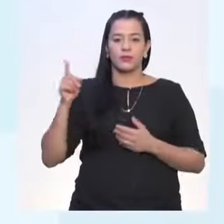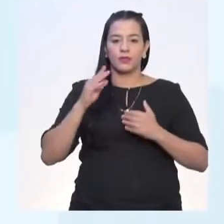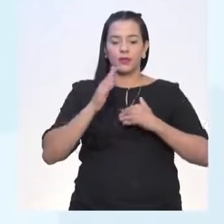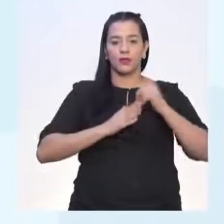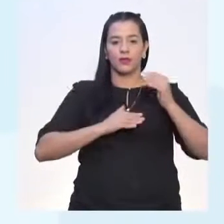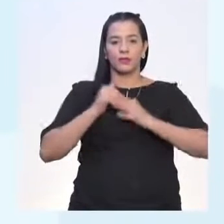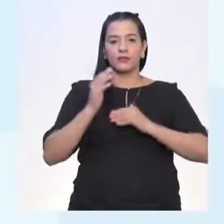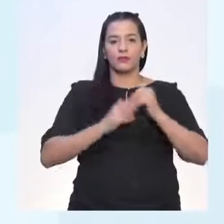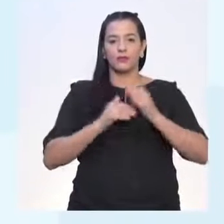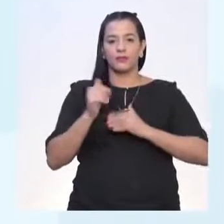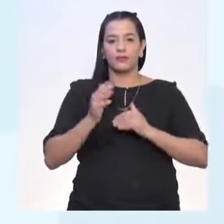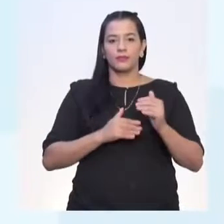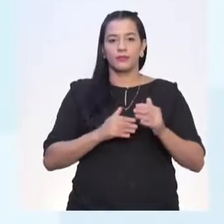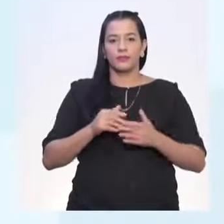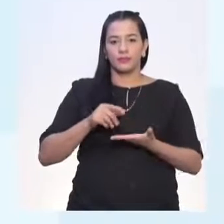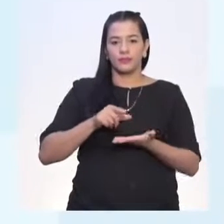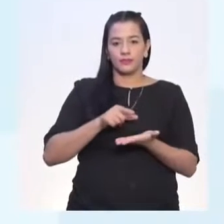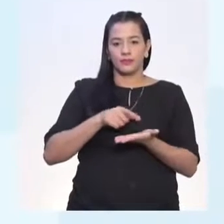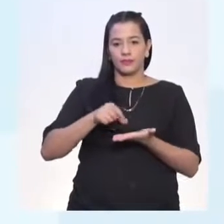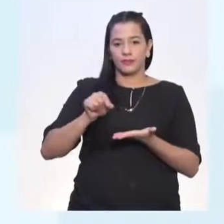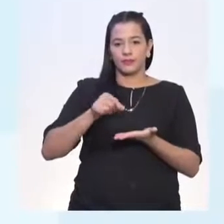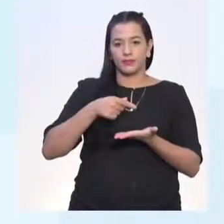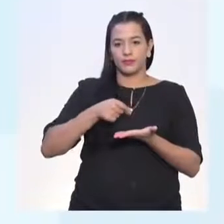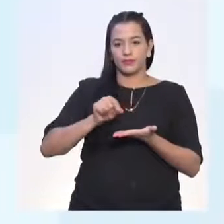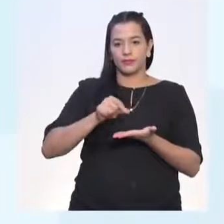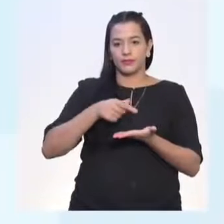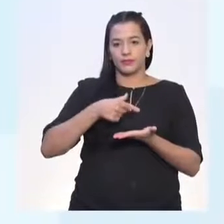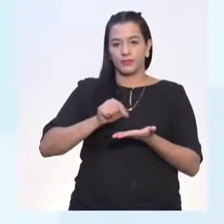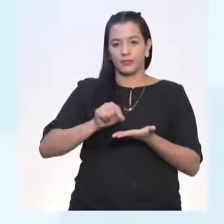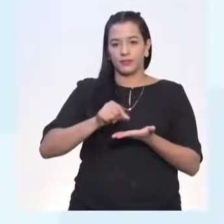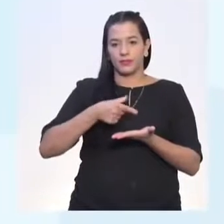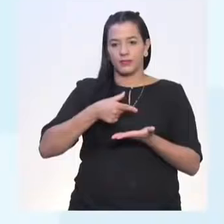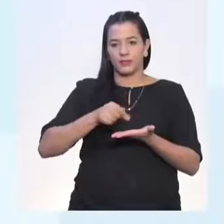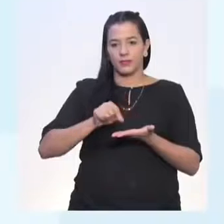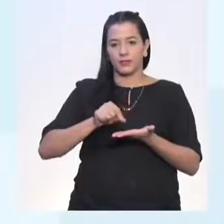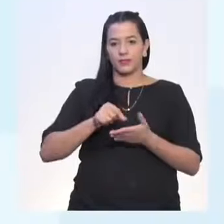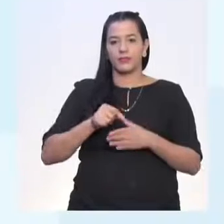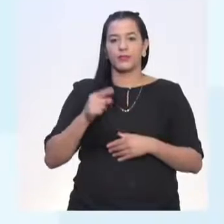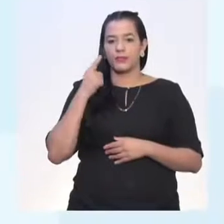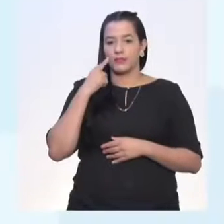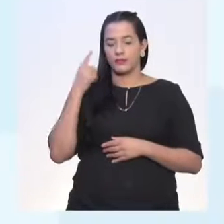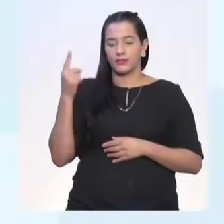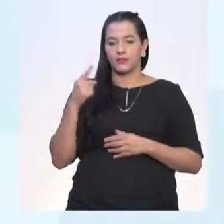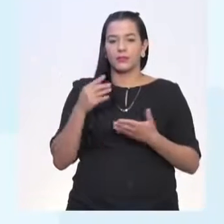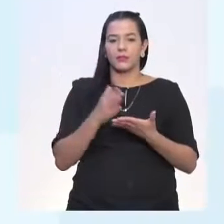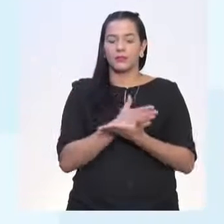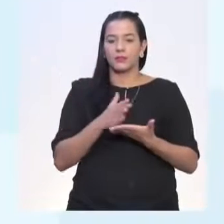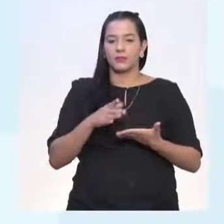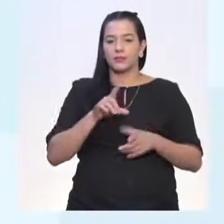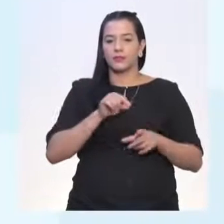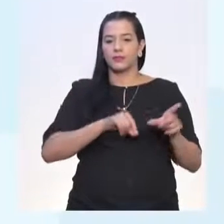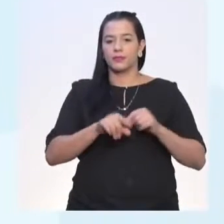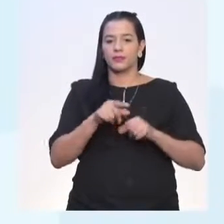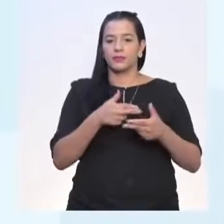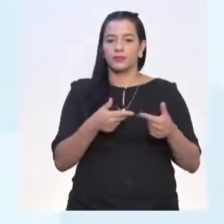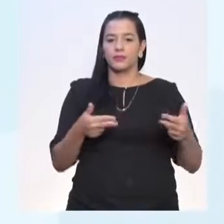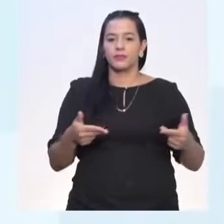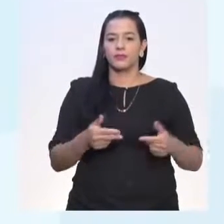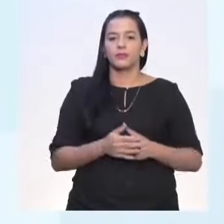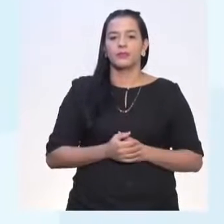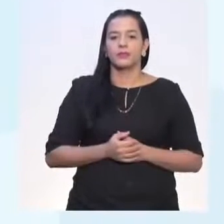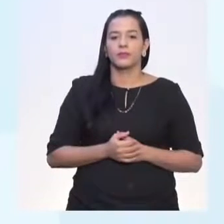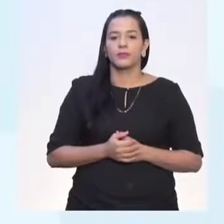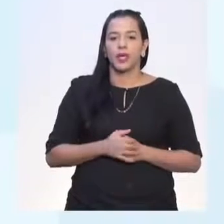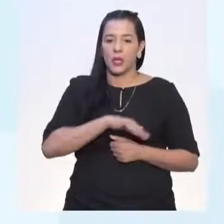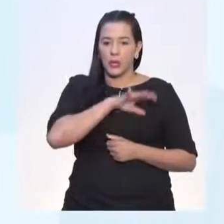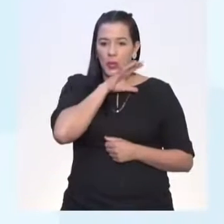de pinçar, né? De fazer a mão ficar em forma de pinça para pegar pequenos objetos. Difícil o animal fazer isso,